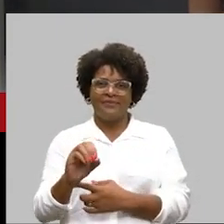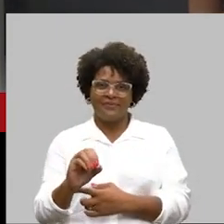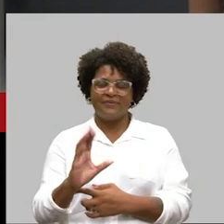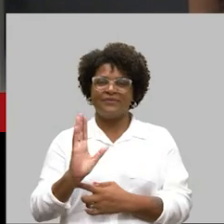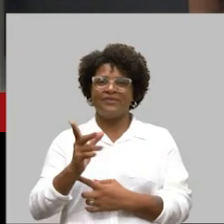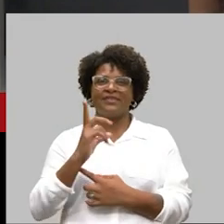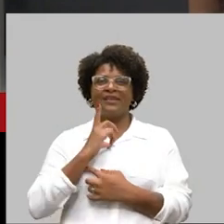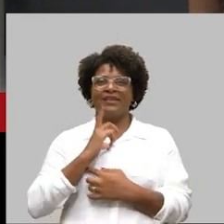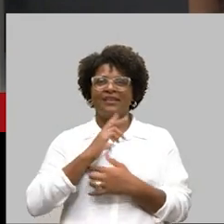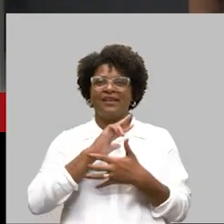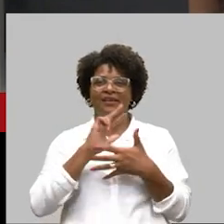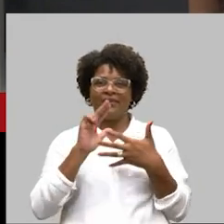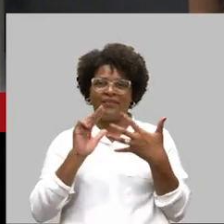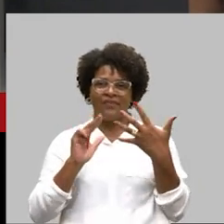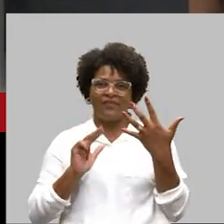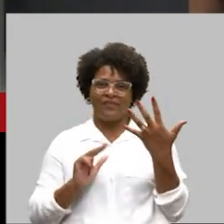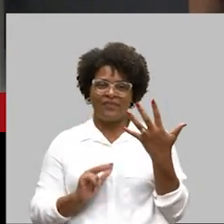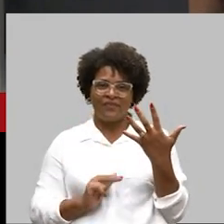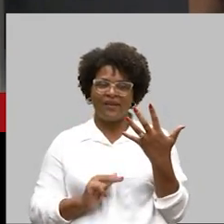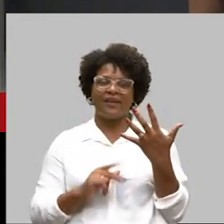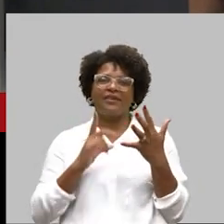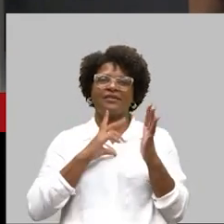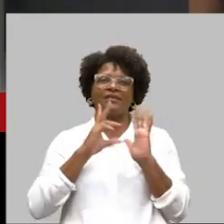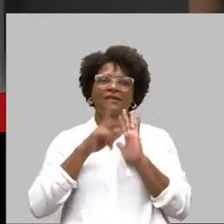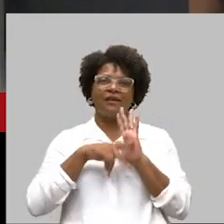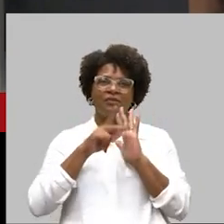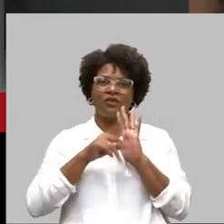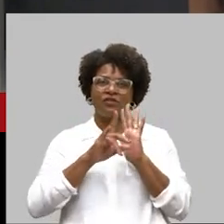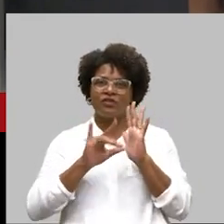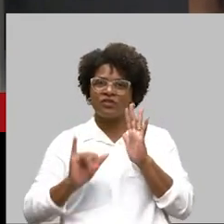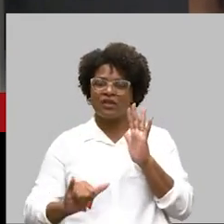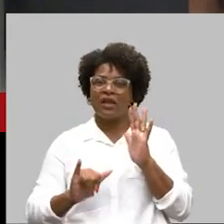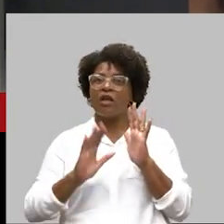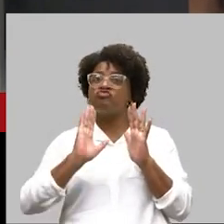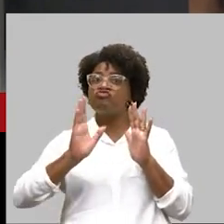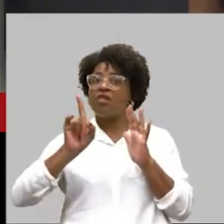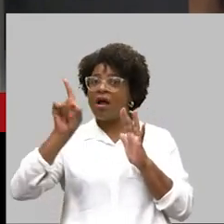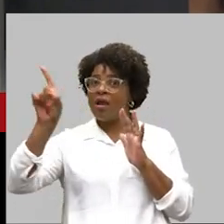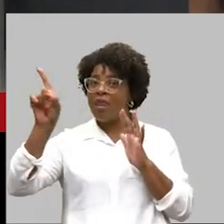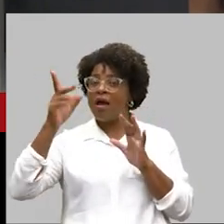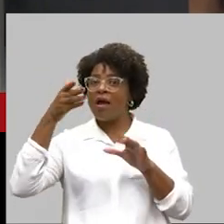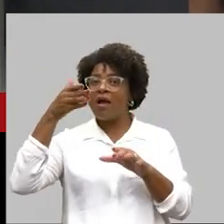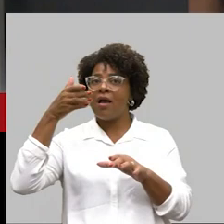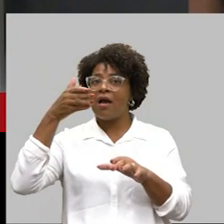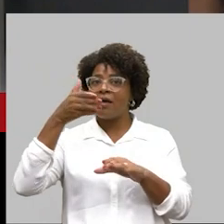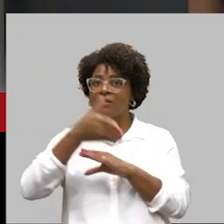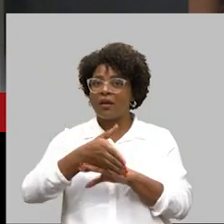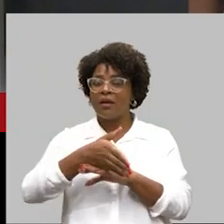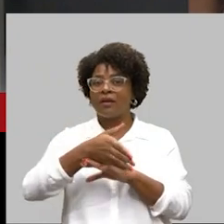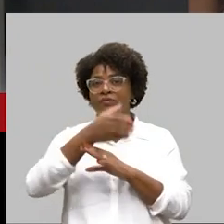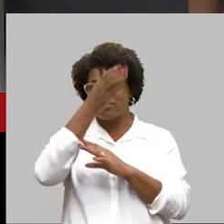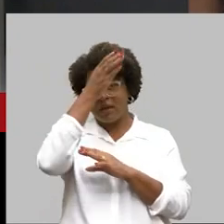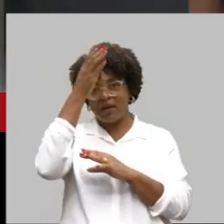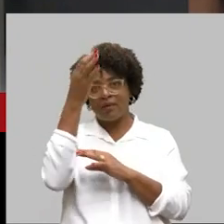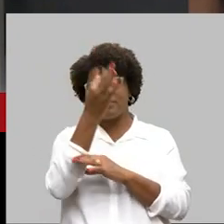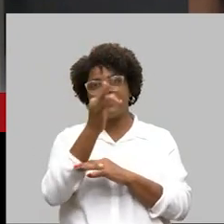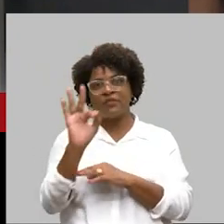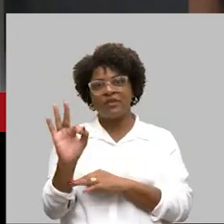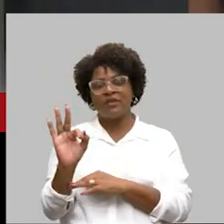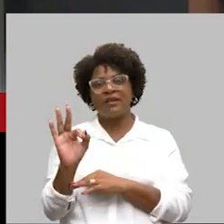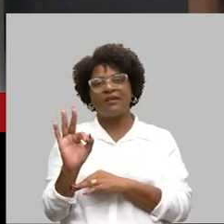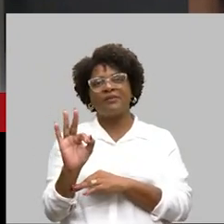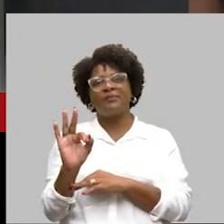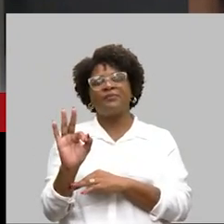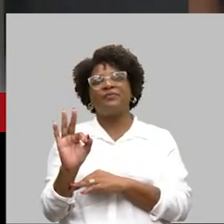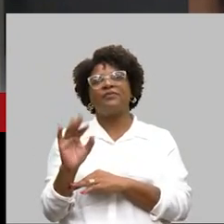debates tem também projetos de lei nosso tramitando na Câmara Federal como que sistematizando